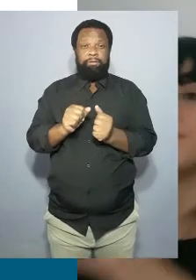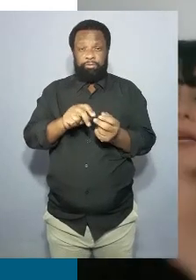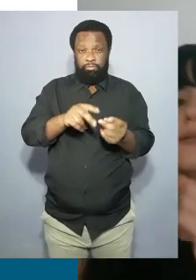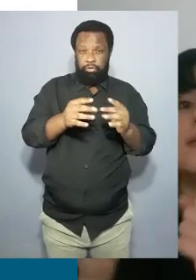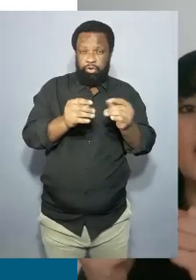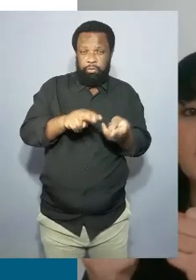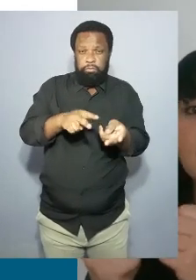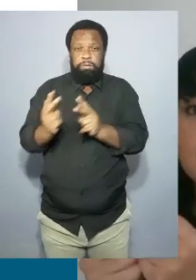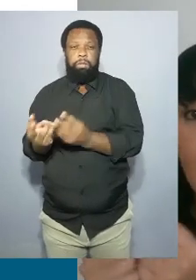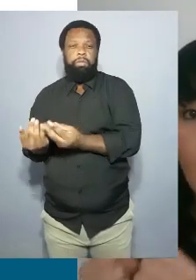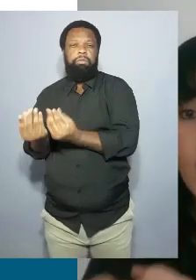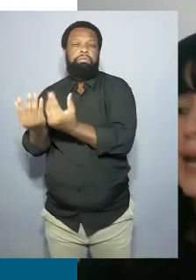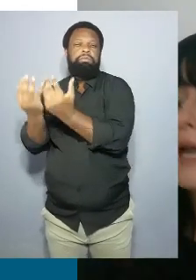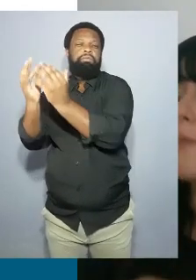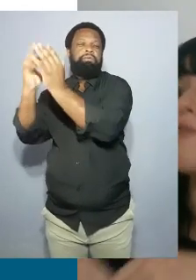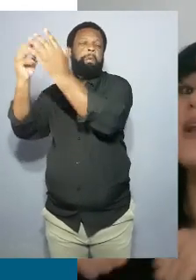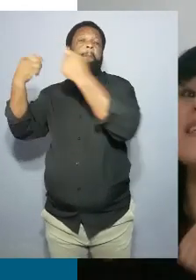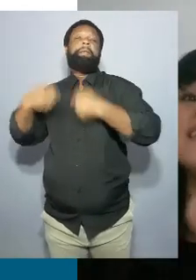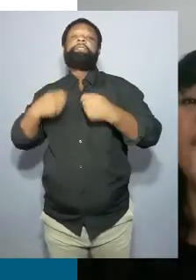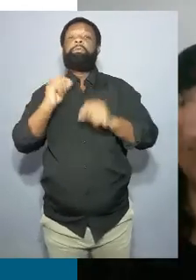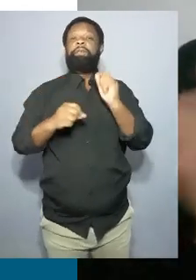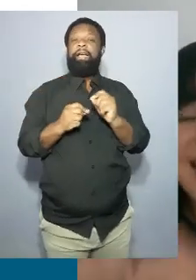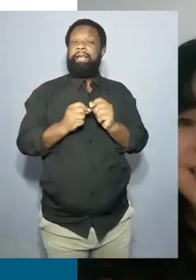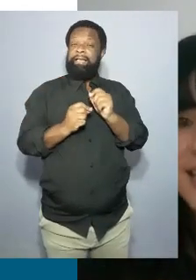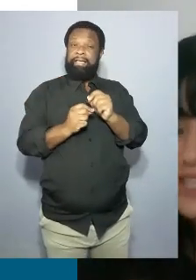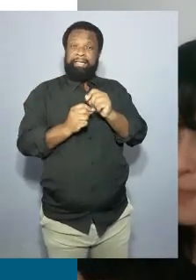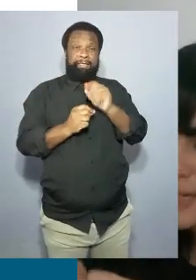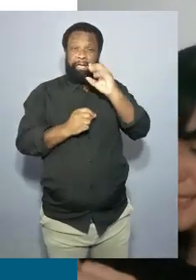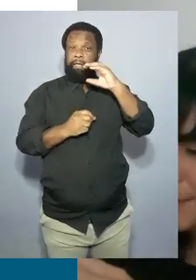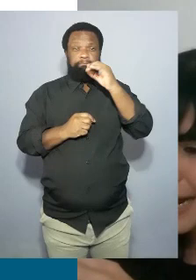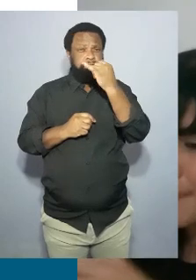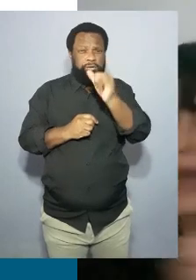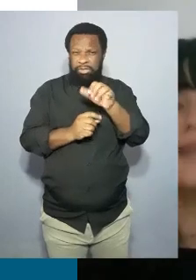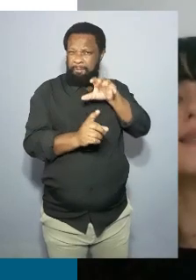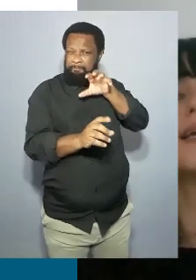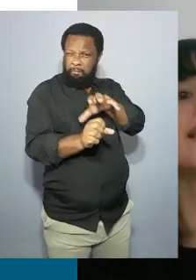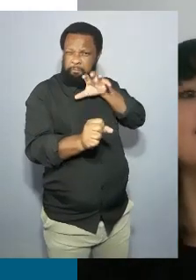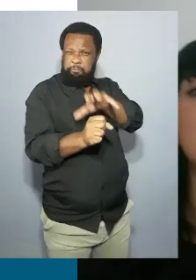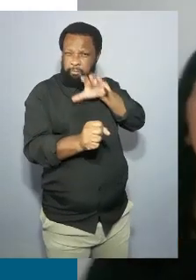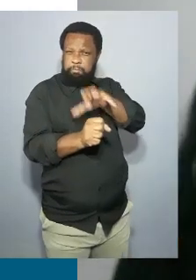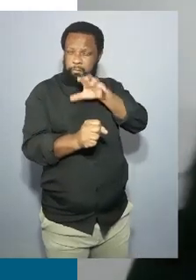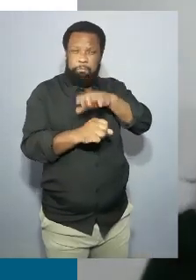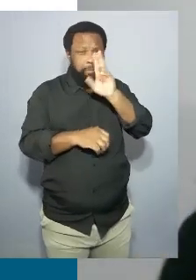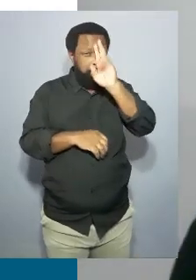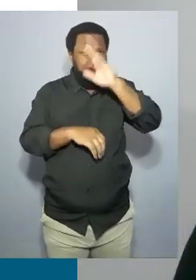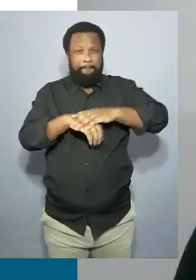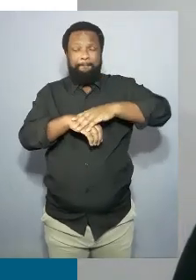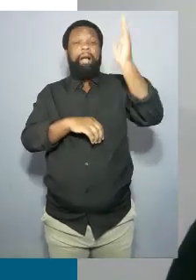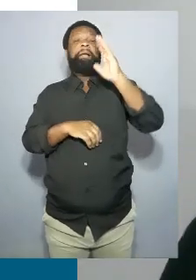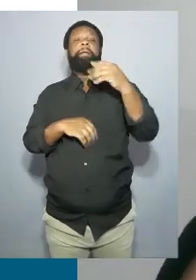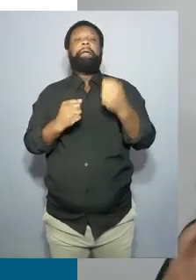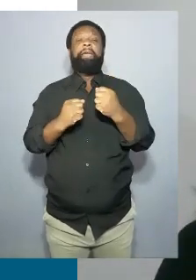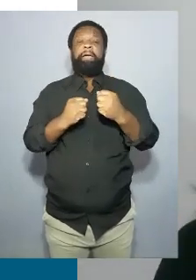nós precisamos então fornecer mais energia para separar mais ainda esses dois íons